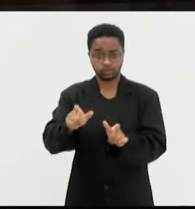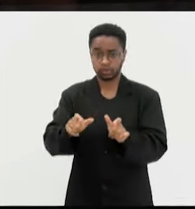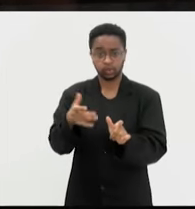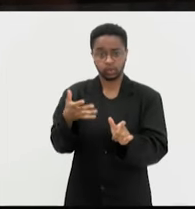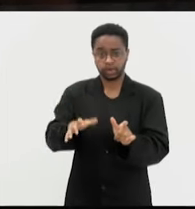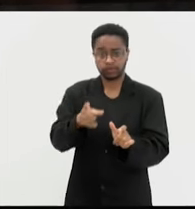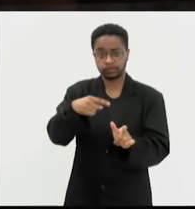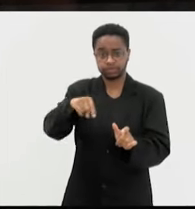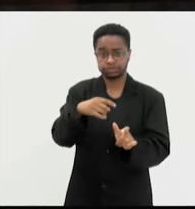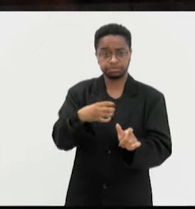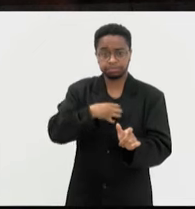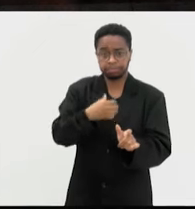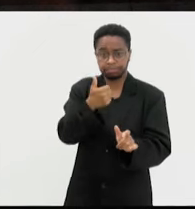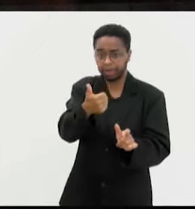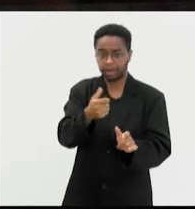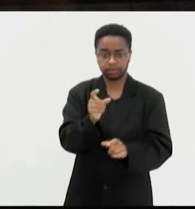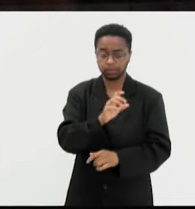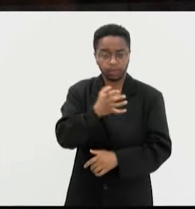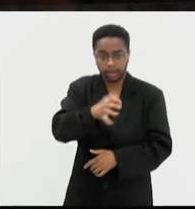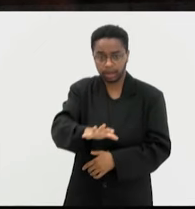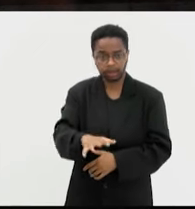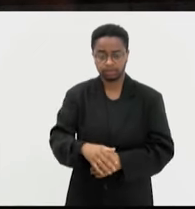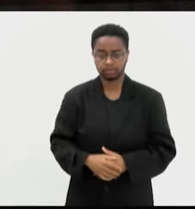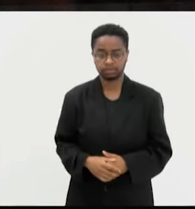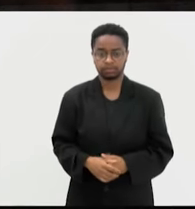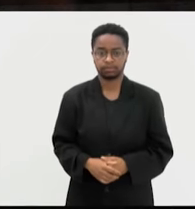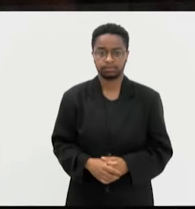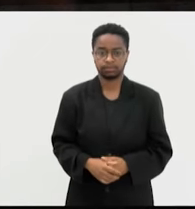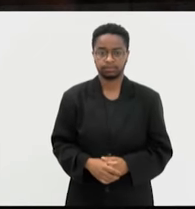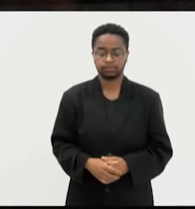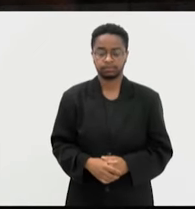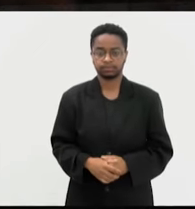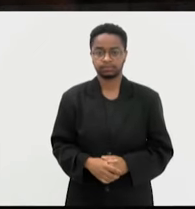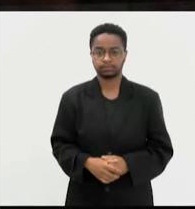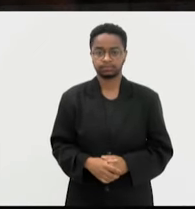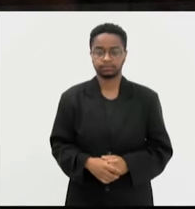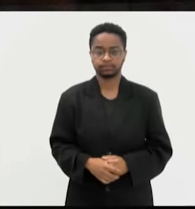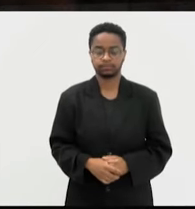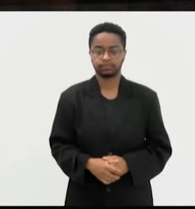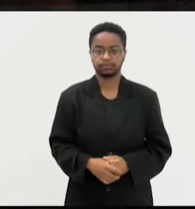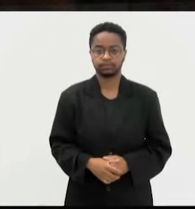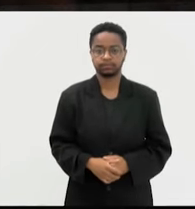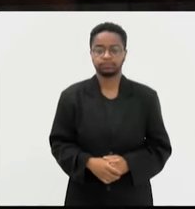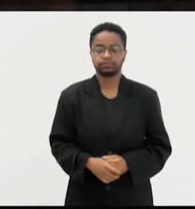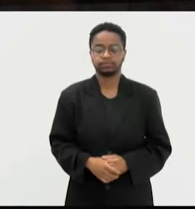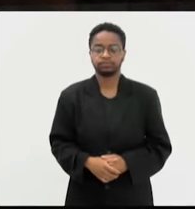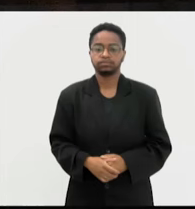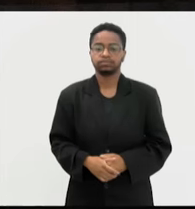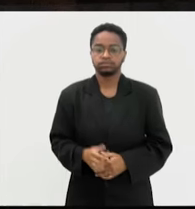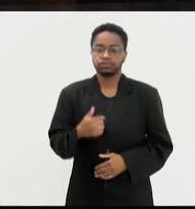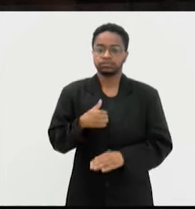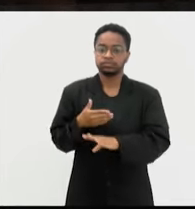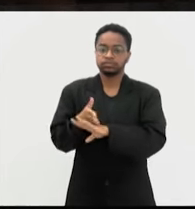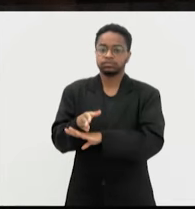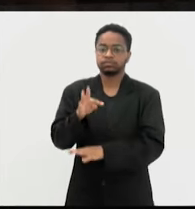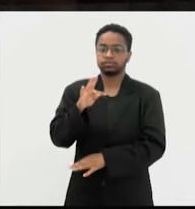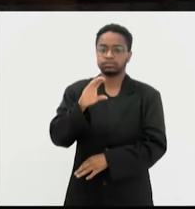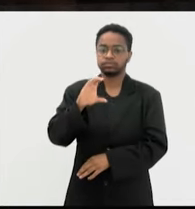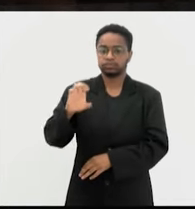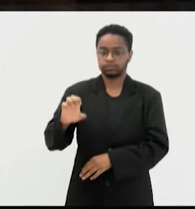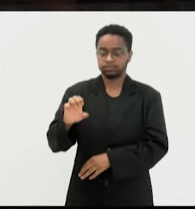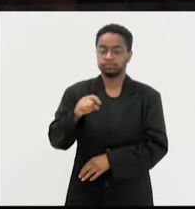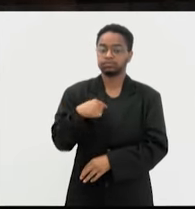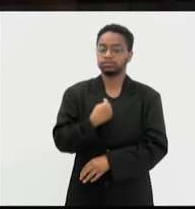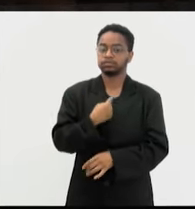vocês eu estive BNH eu estive no TCE para nós